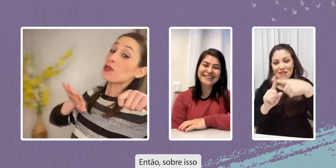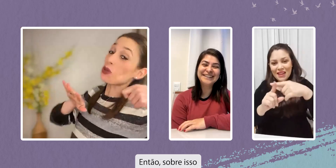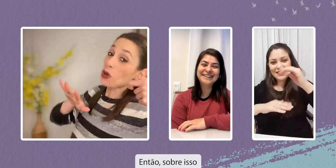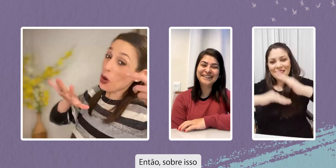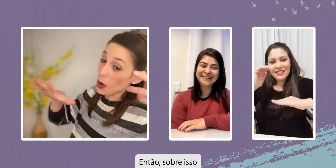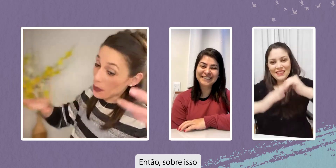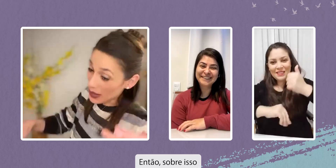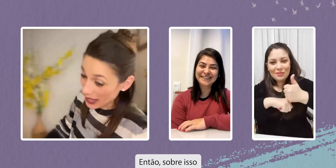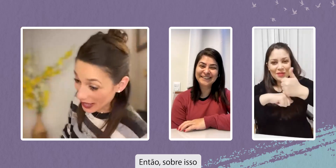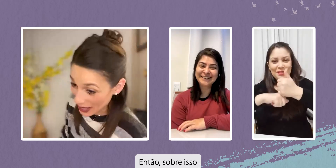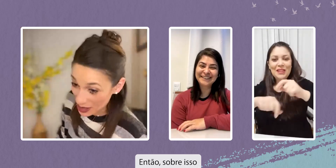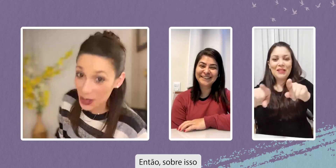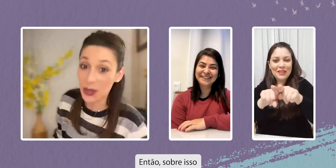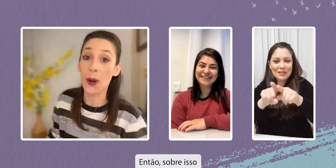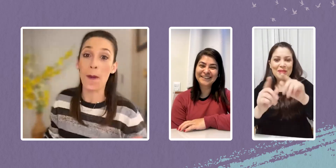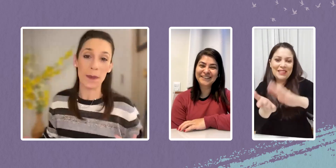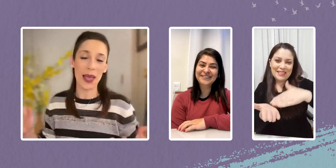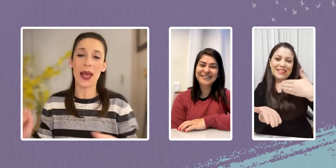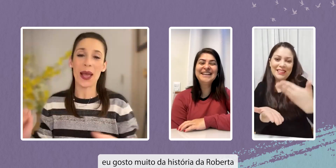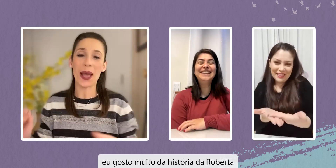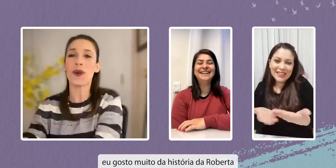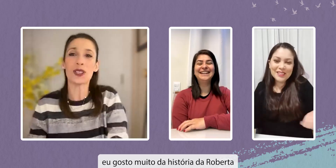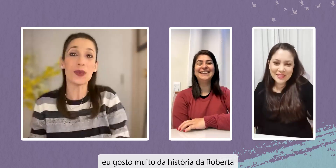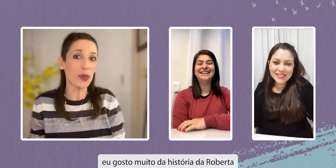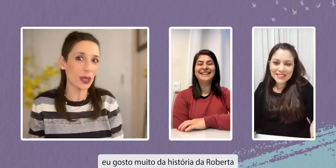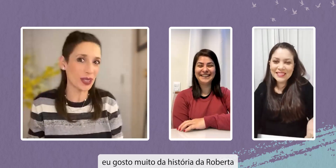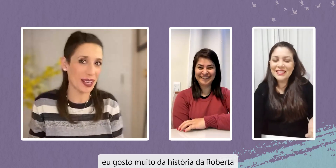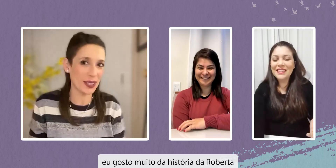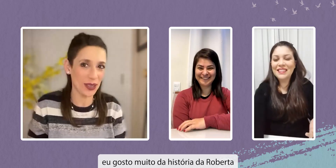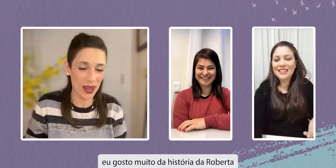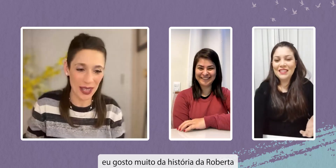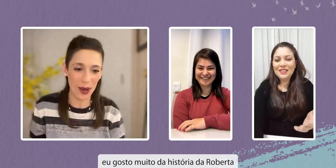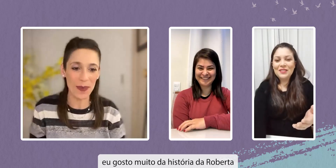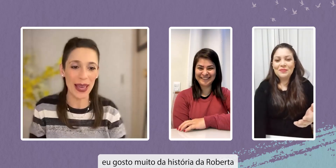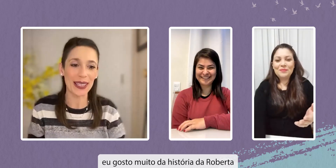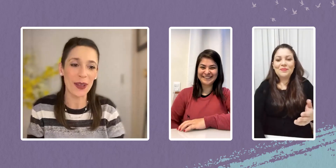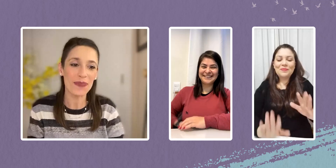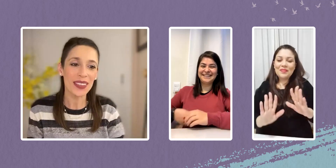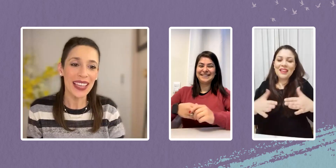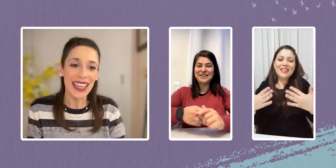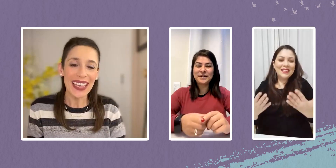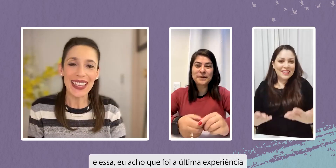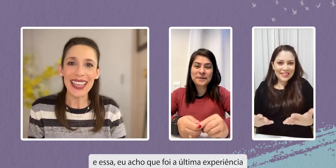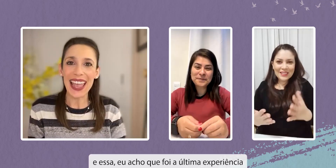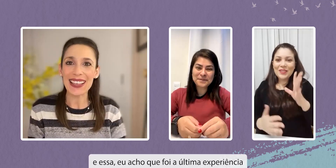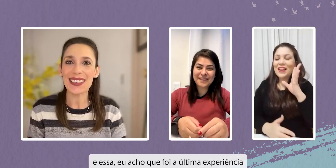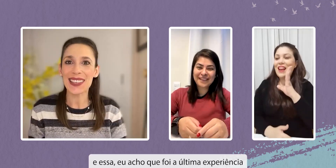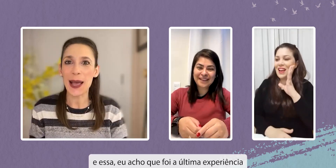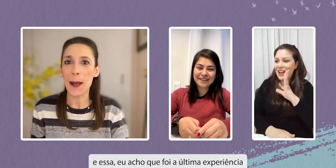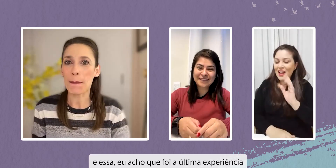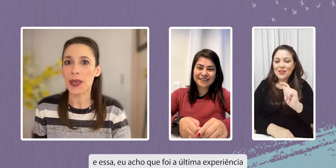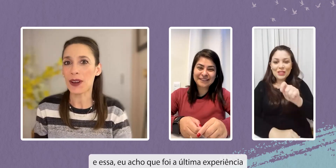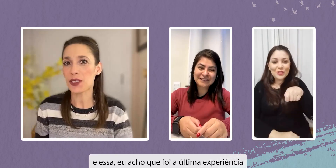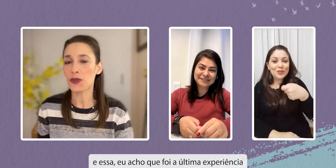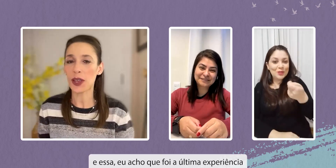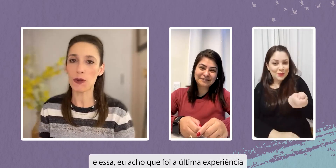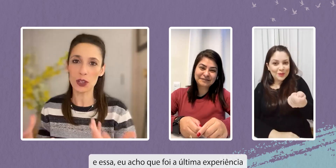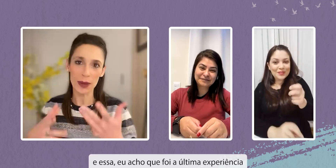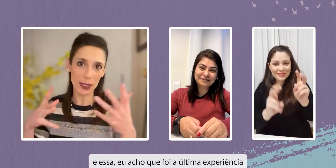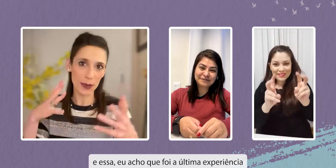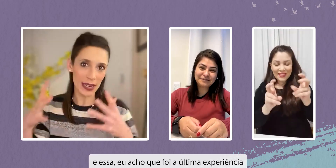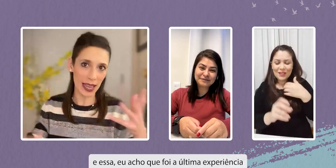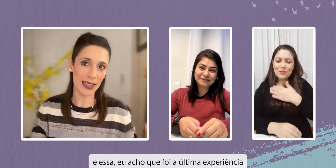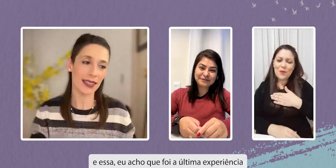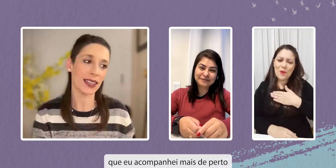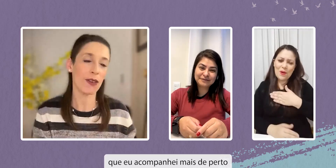Então, sobre isso, né? Eu gosto muito da história da Roberta. E eu acho que foi a